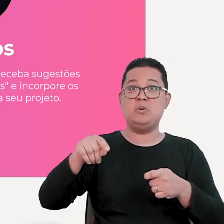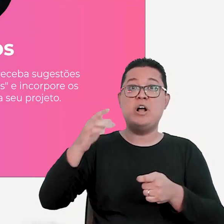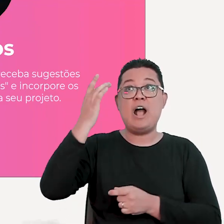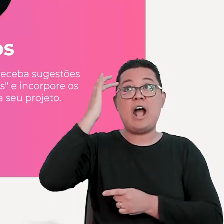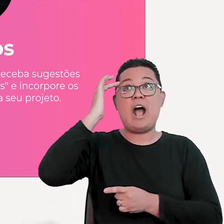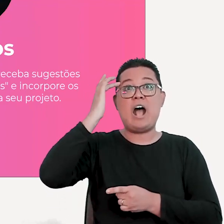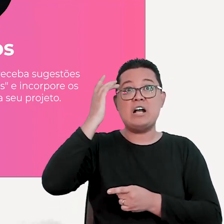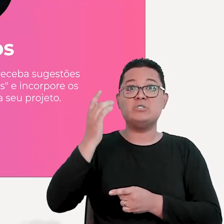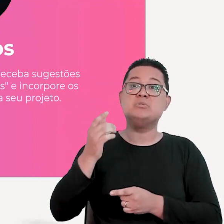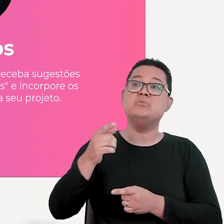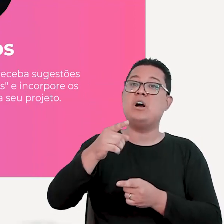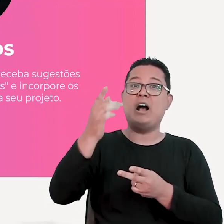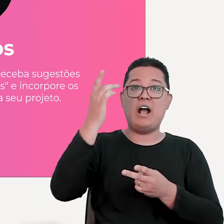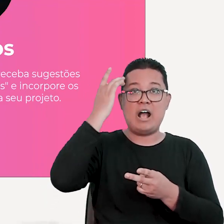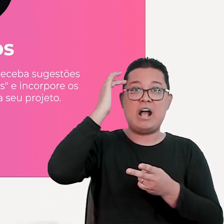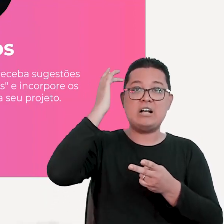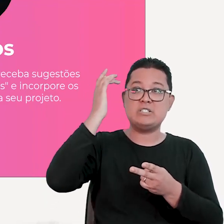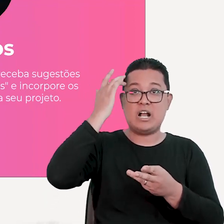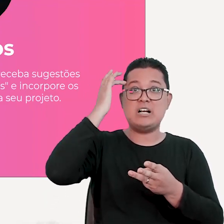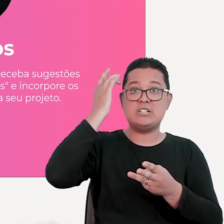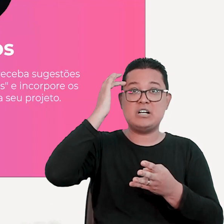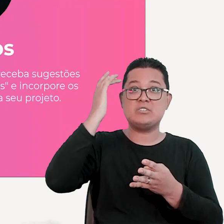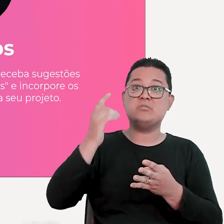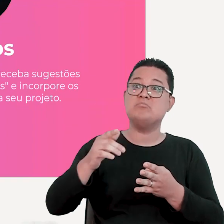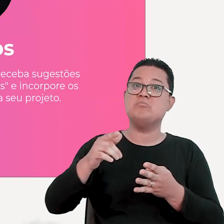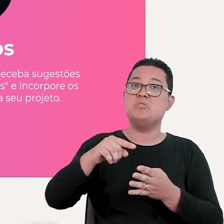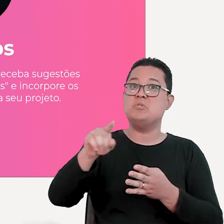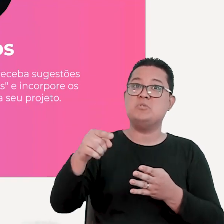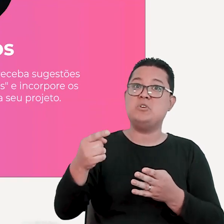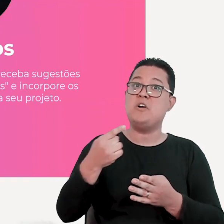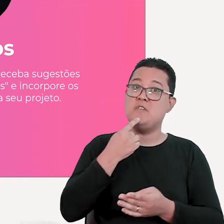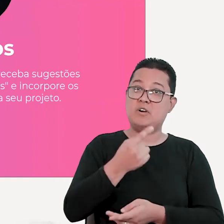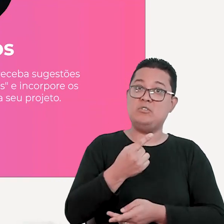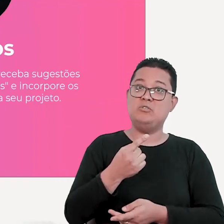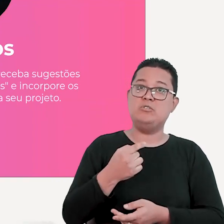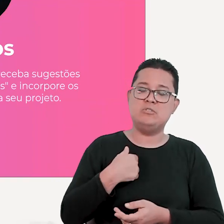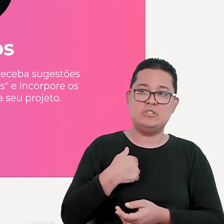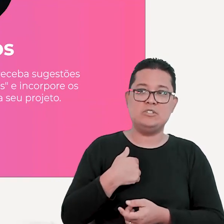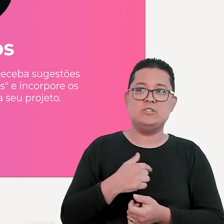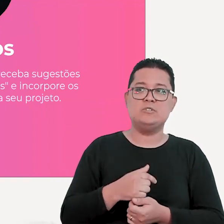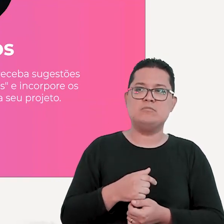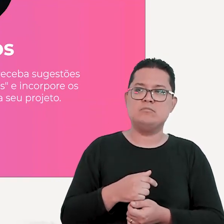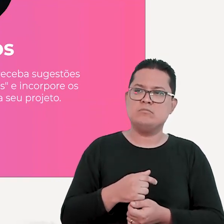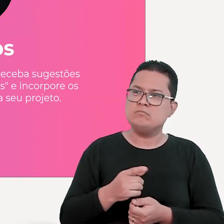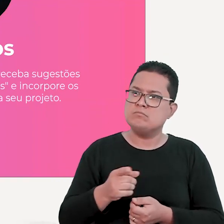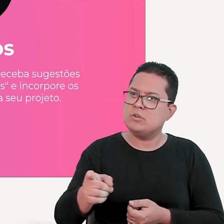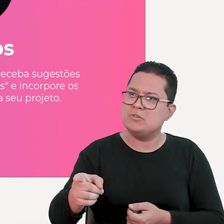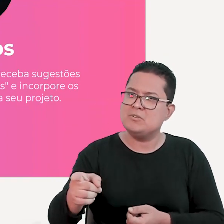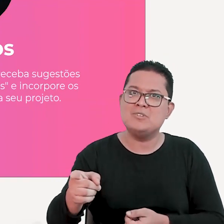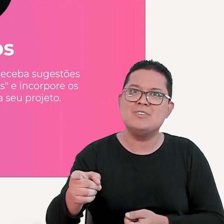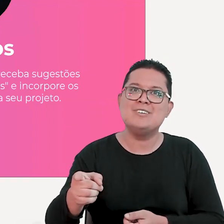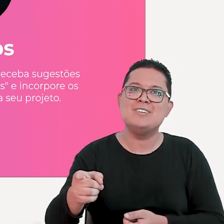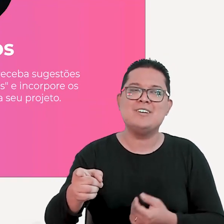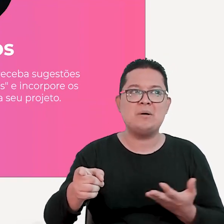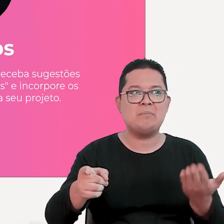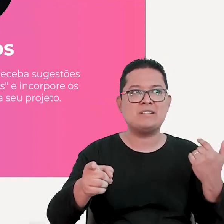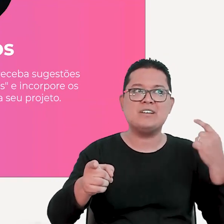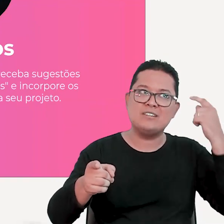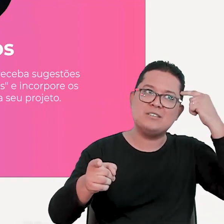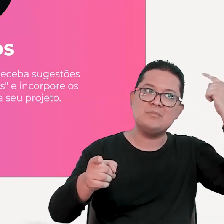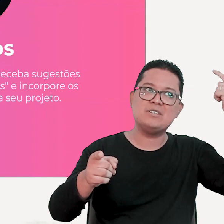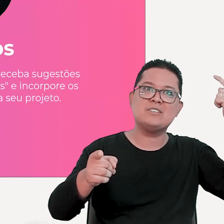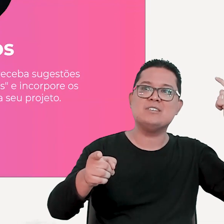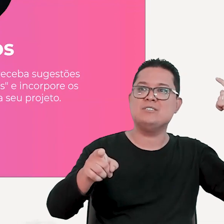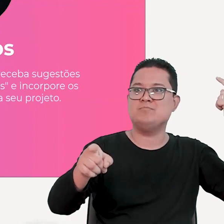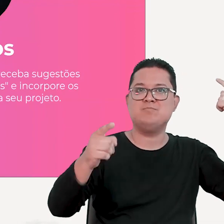tinha proposto, porque eu estava com um olhar tão cansado e eu não conseguia ver o que estava à minha frente. Então, foi primordial ter esse